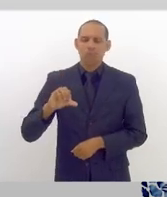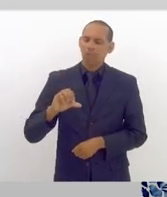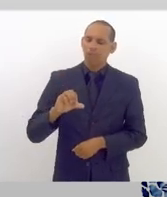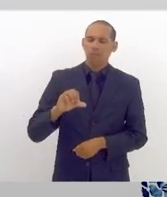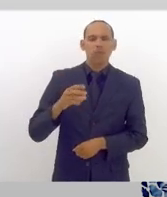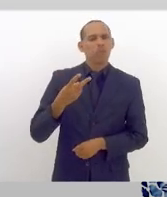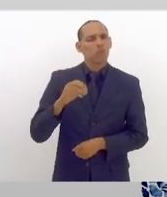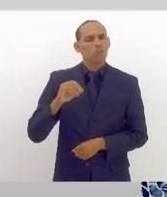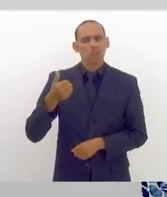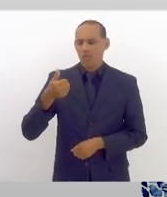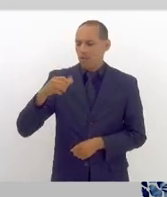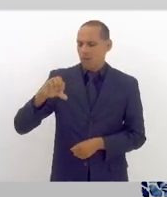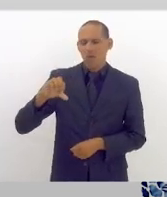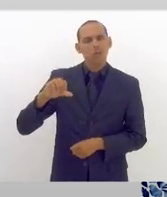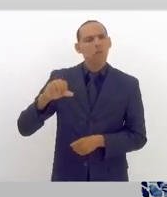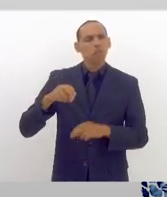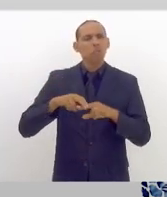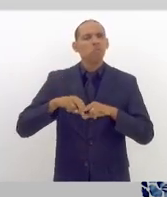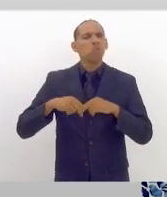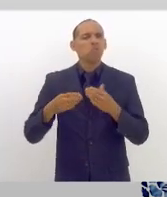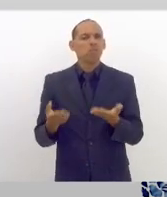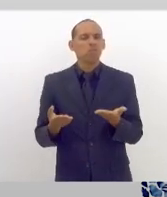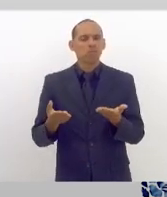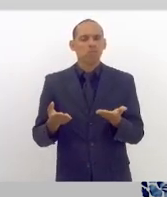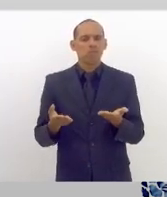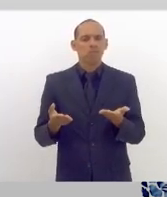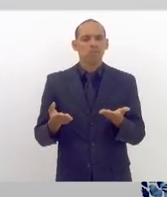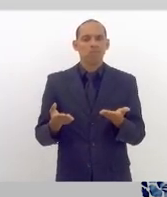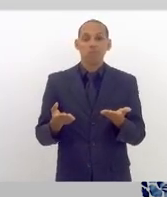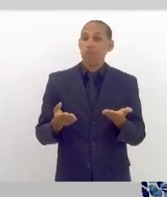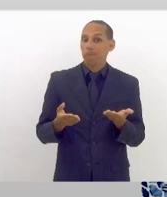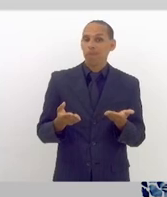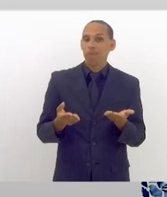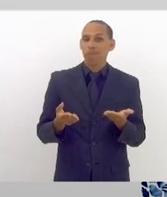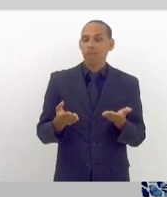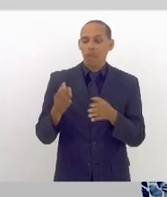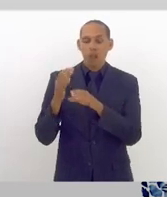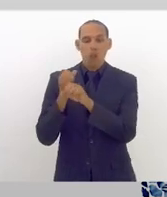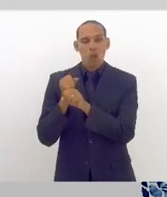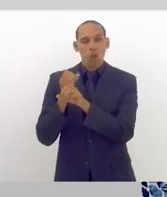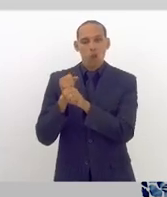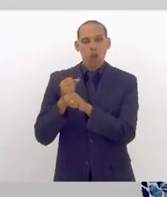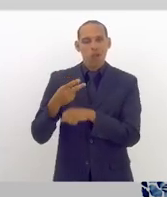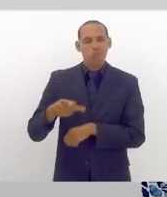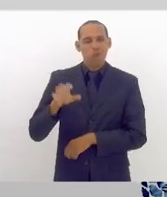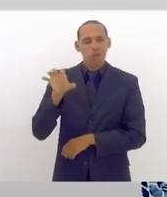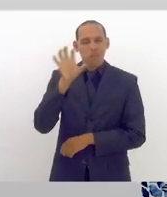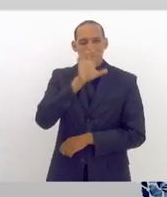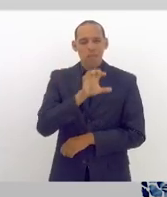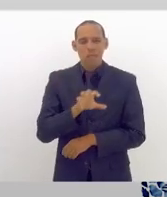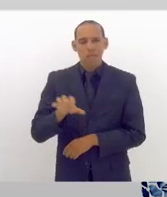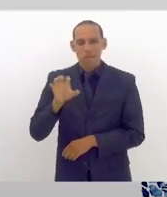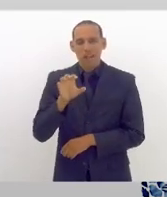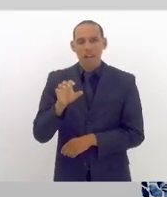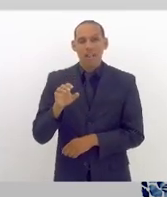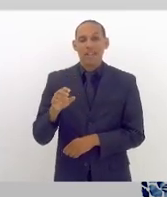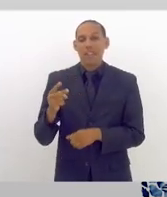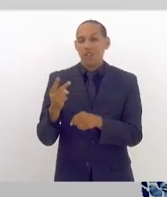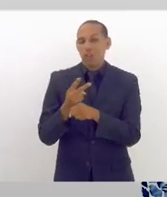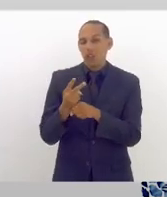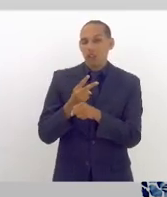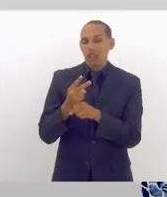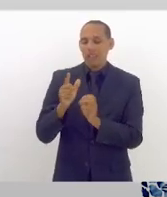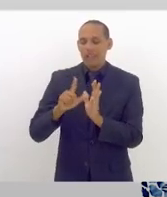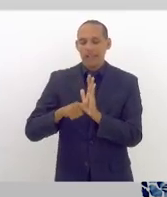2019 é exatamente o fato das contas regionais estarem disponíveis com dois anos de defasagem